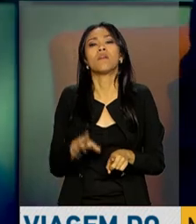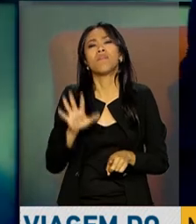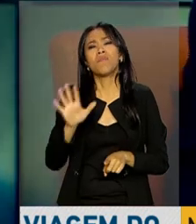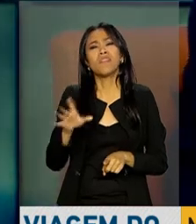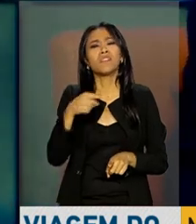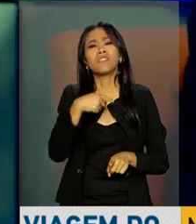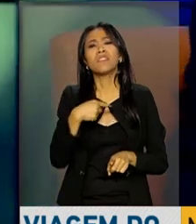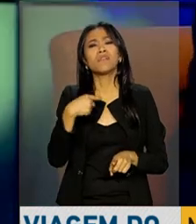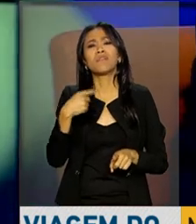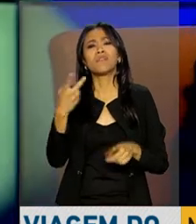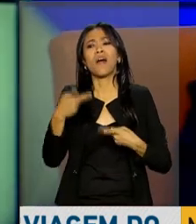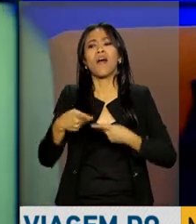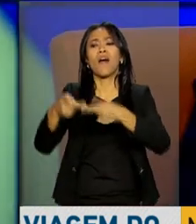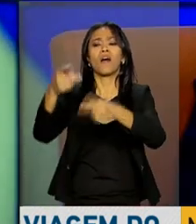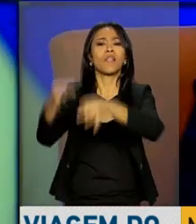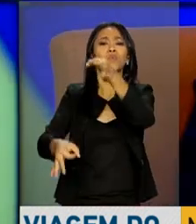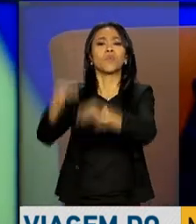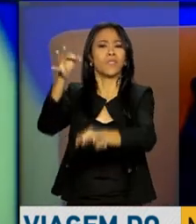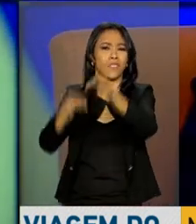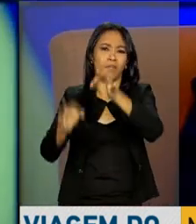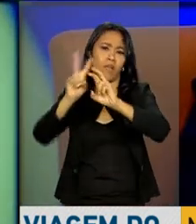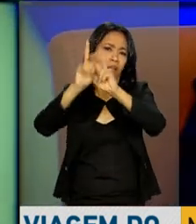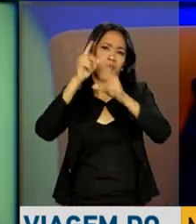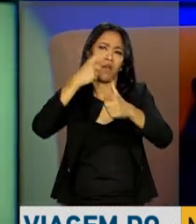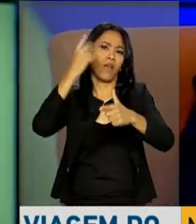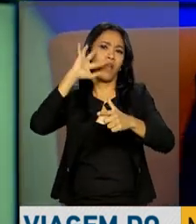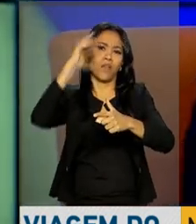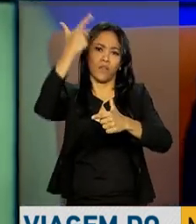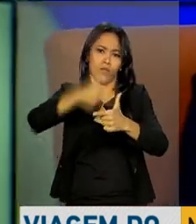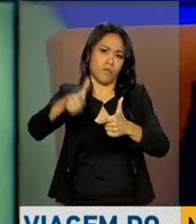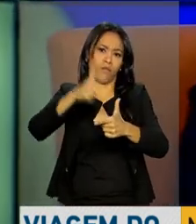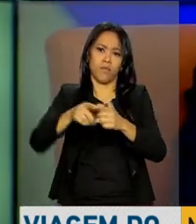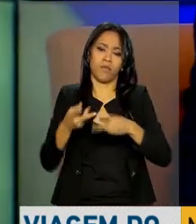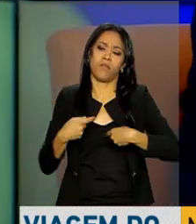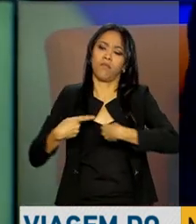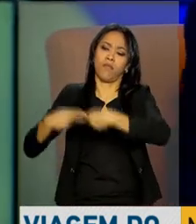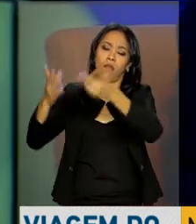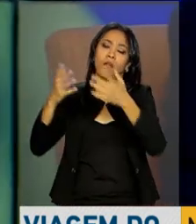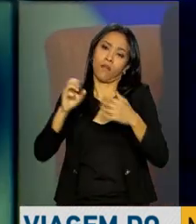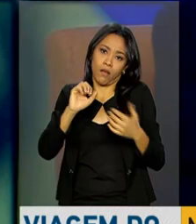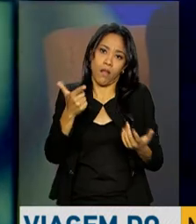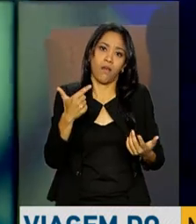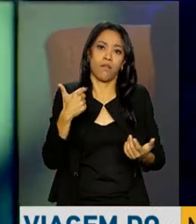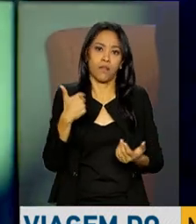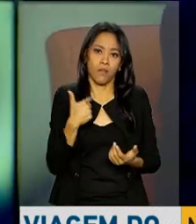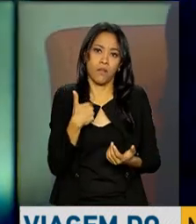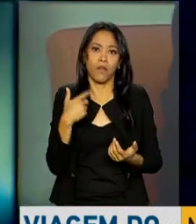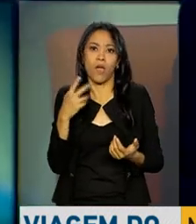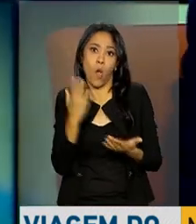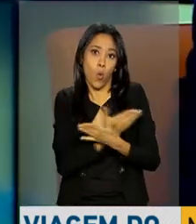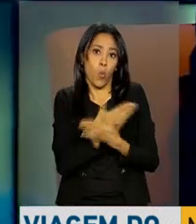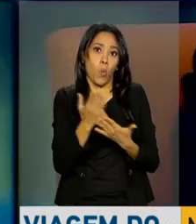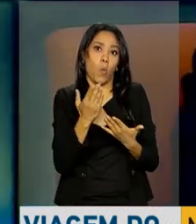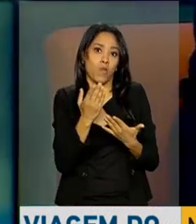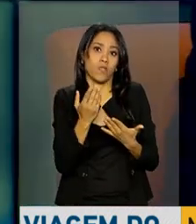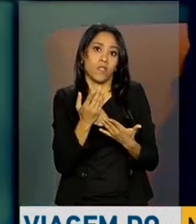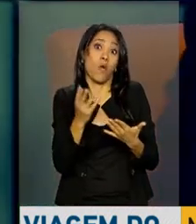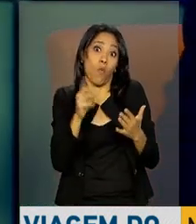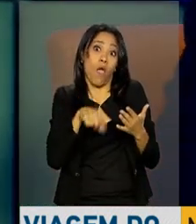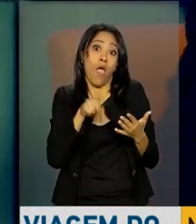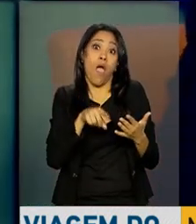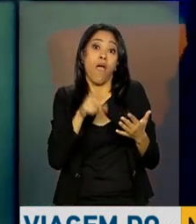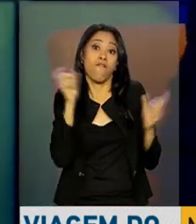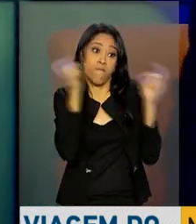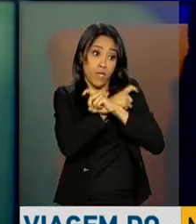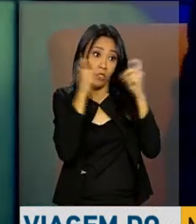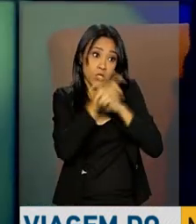está no judiciário e nós confiamos no judiciário brasileiro. É claro que eu aqui diria, são inverdades absolutas, fruto